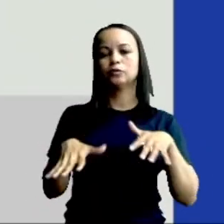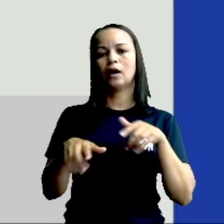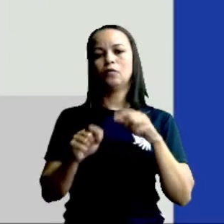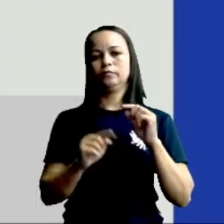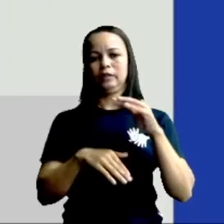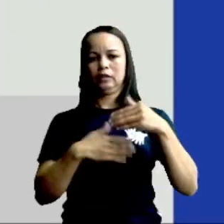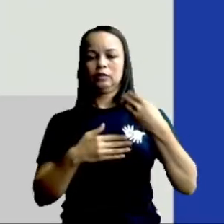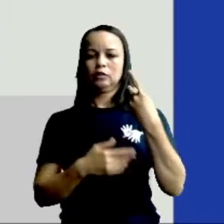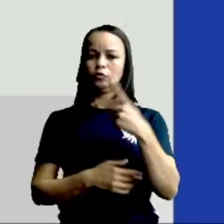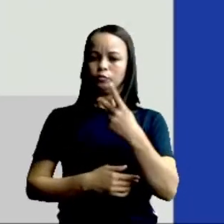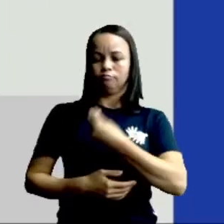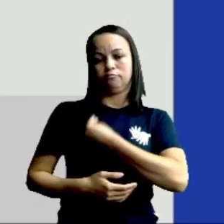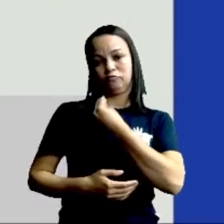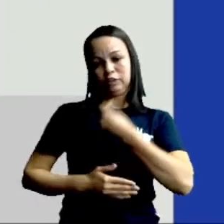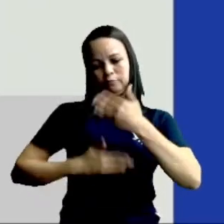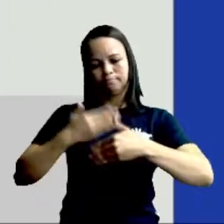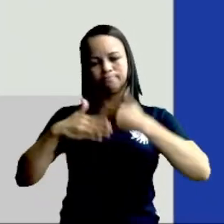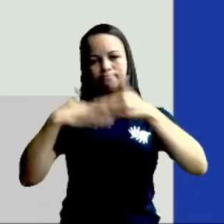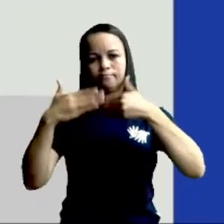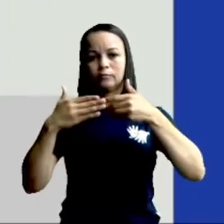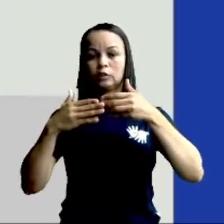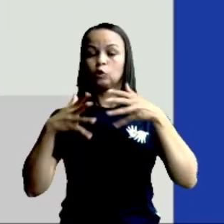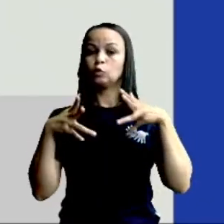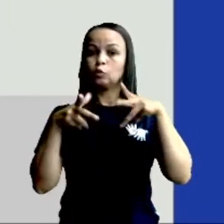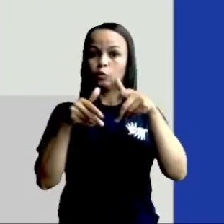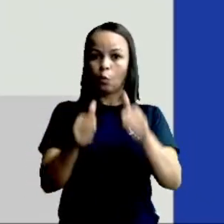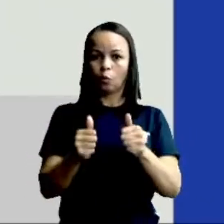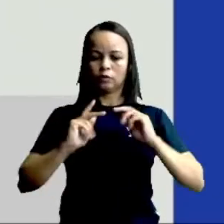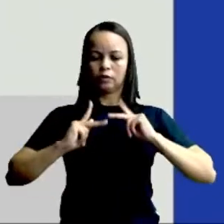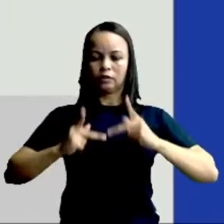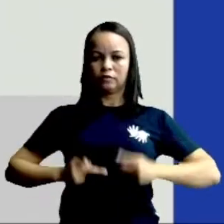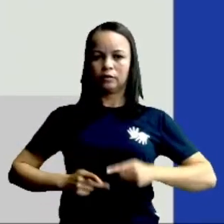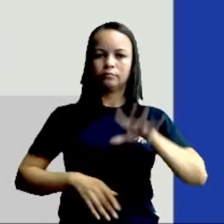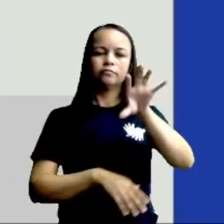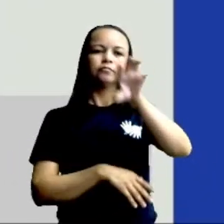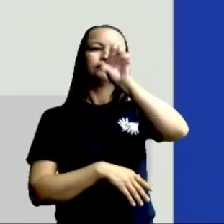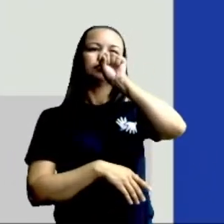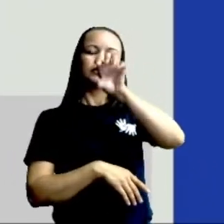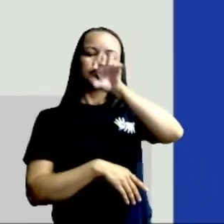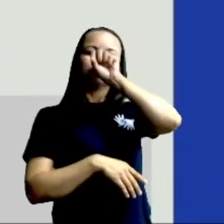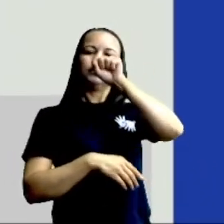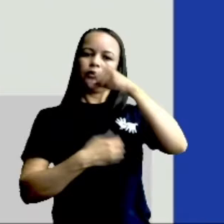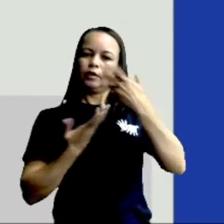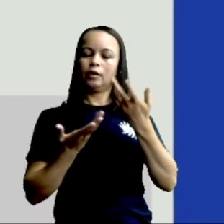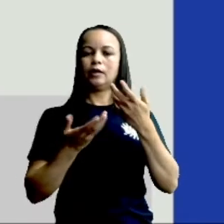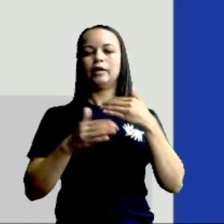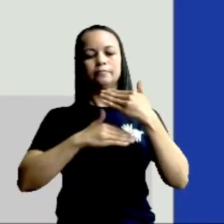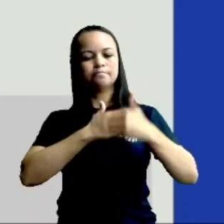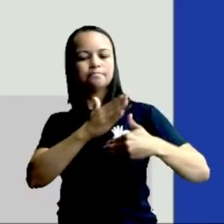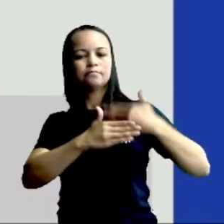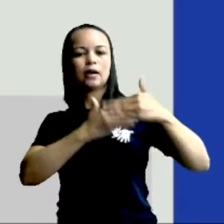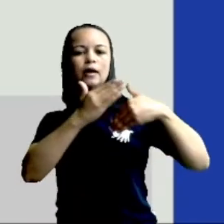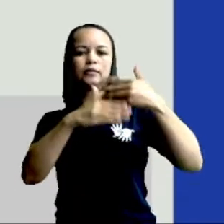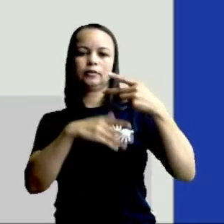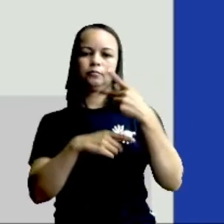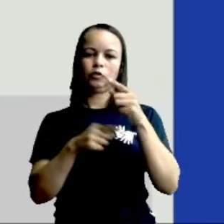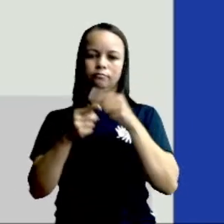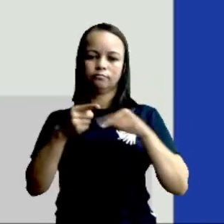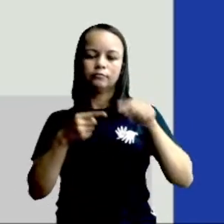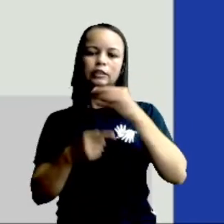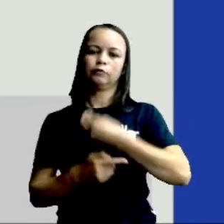morrerem. Todo ser vivo, todo ser que vive e respira, eles passam por esse